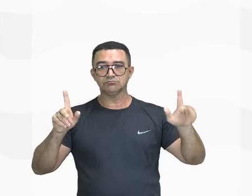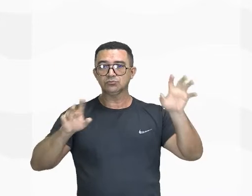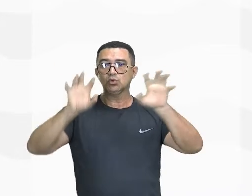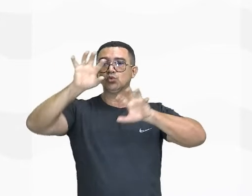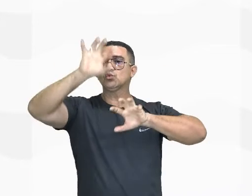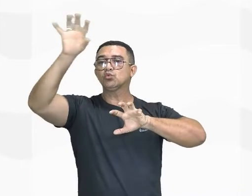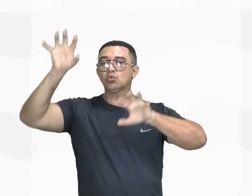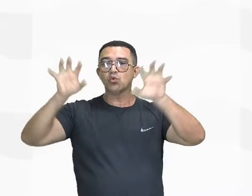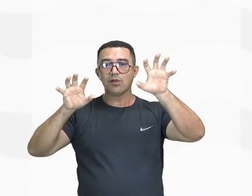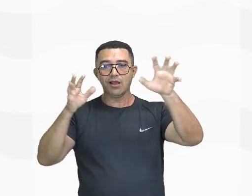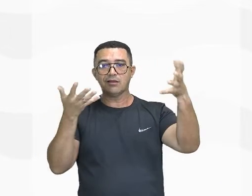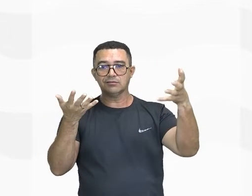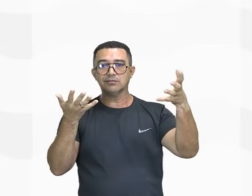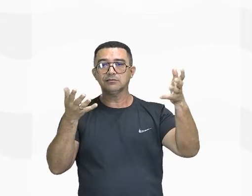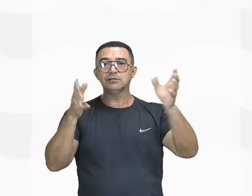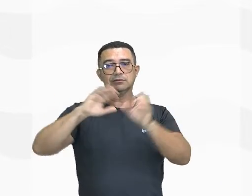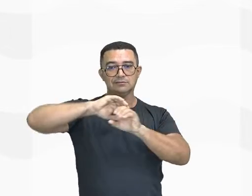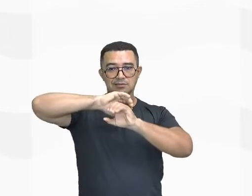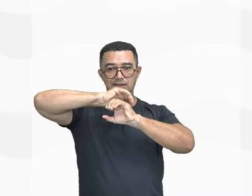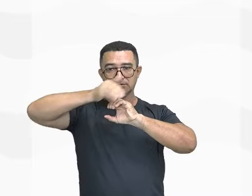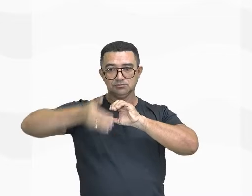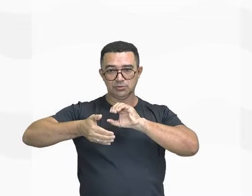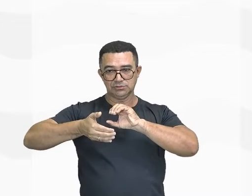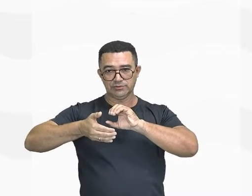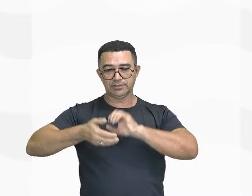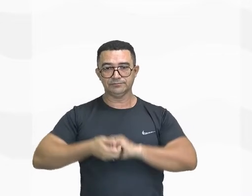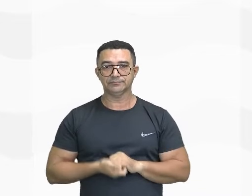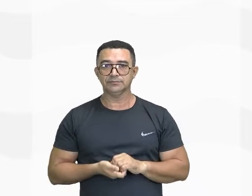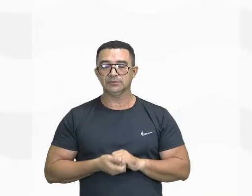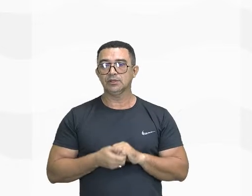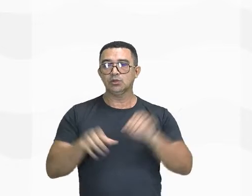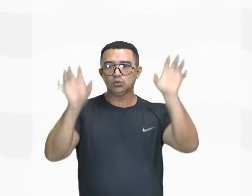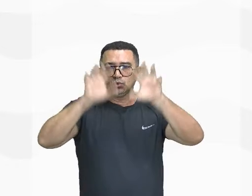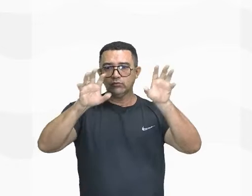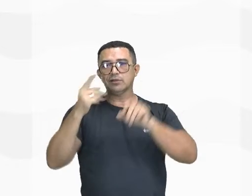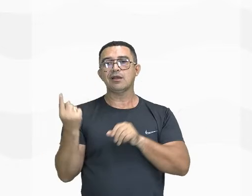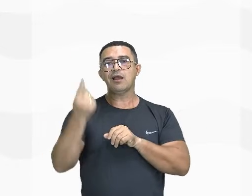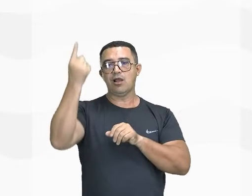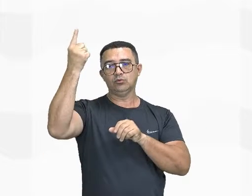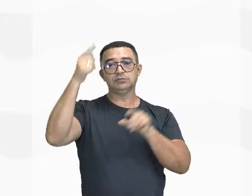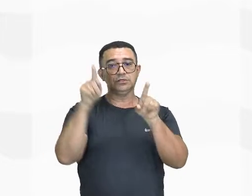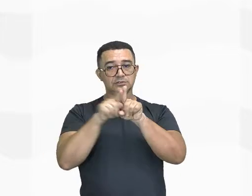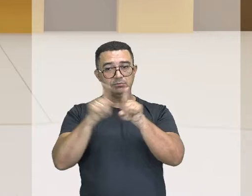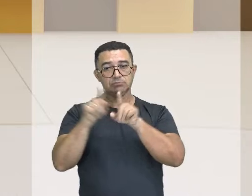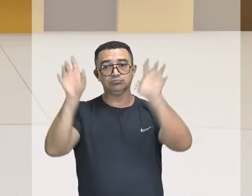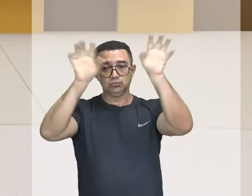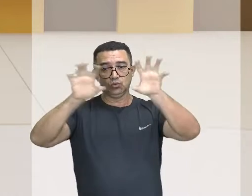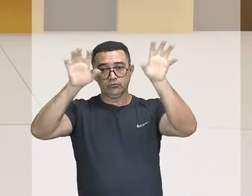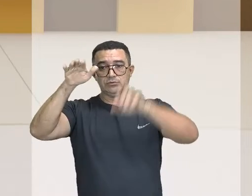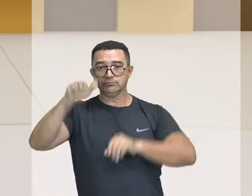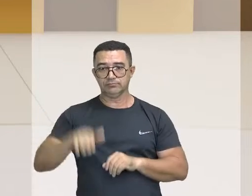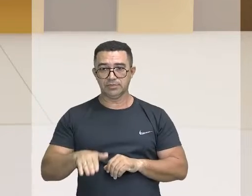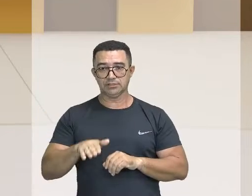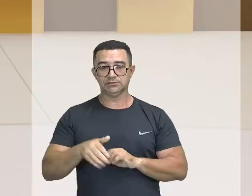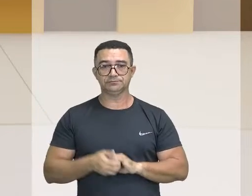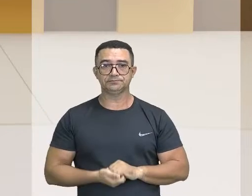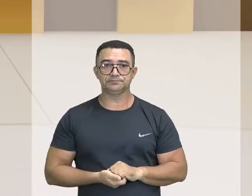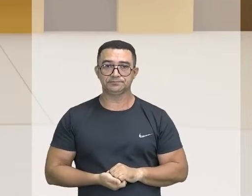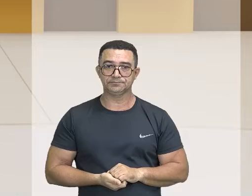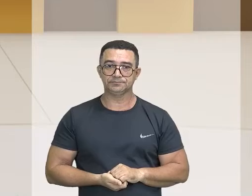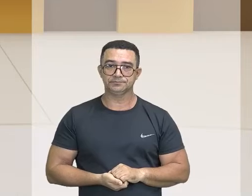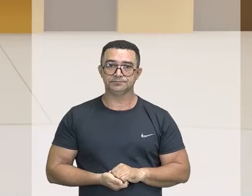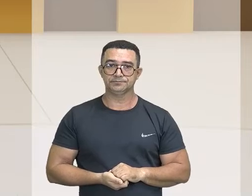posicionamento em relação aí à atmosfera, como a gente visualizou, né, tanto as nuvens altas quanto as nuvens baixas, certo? E aí, para